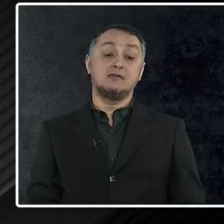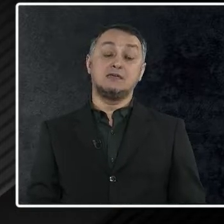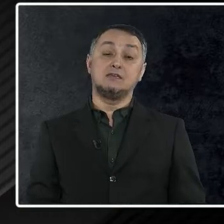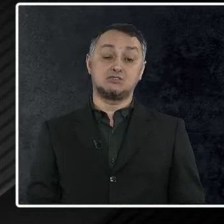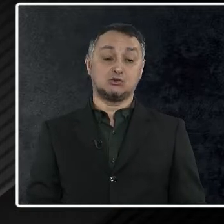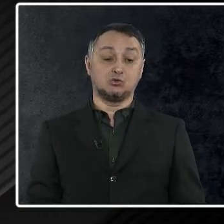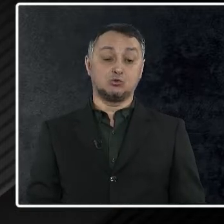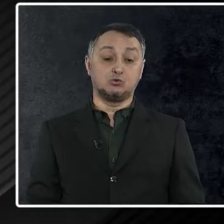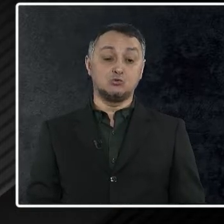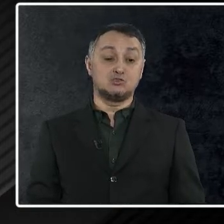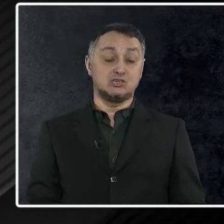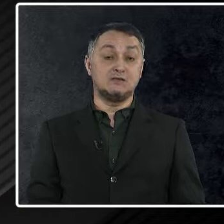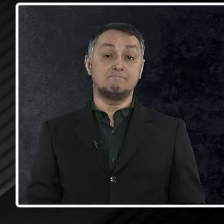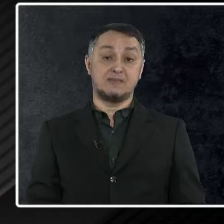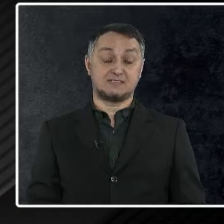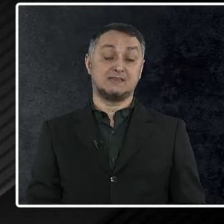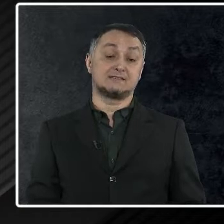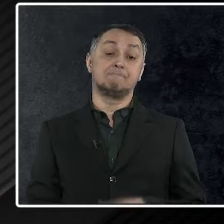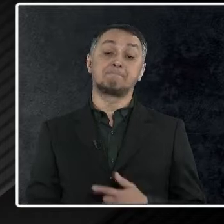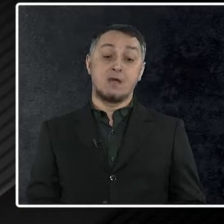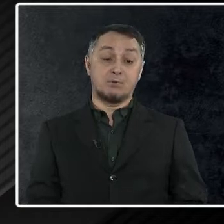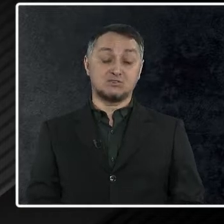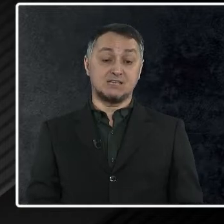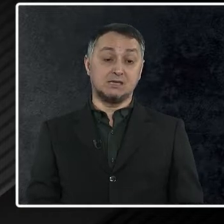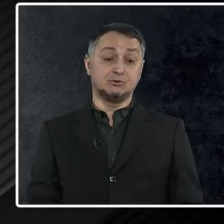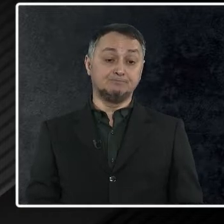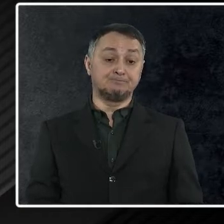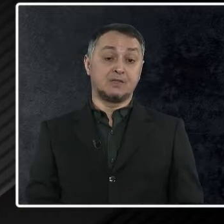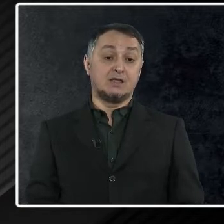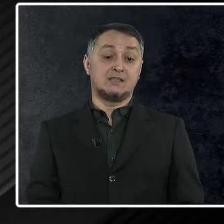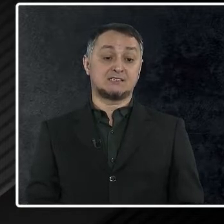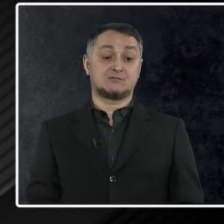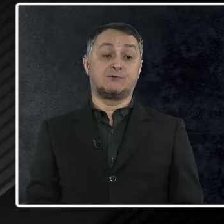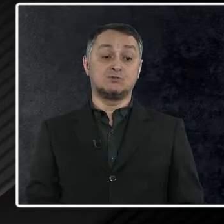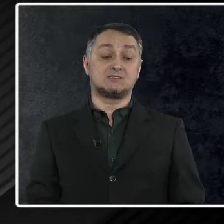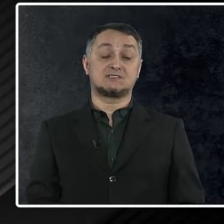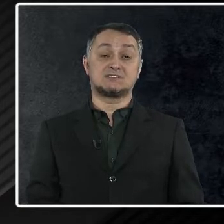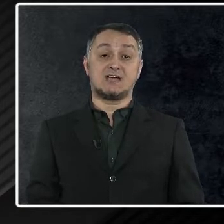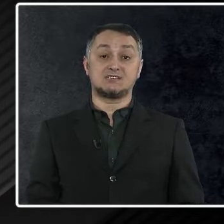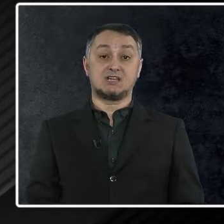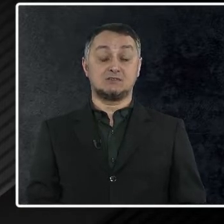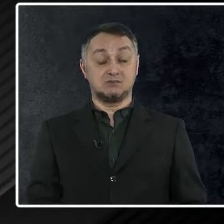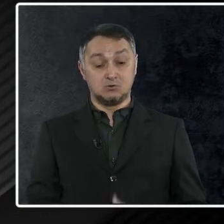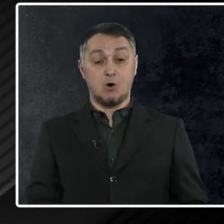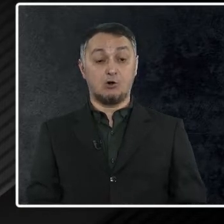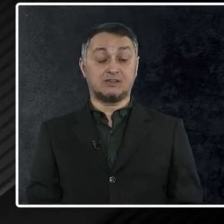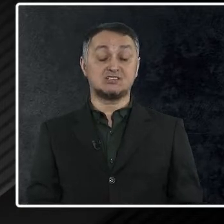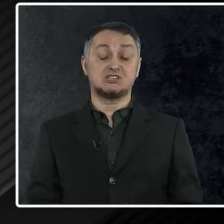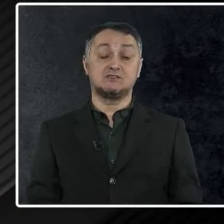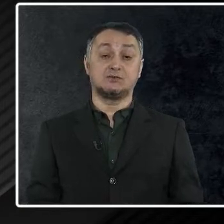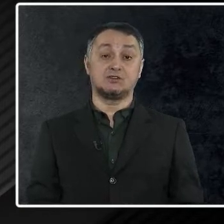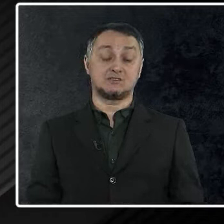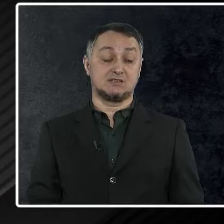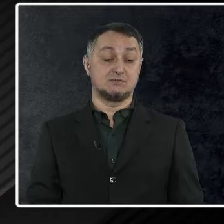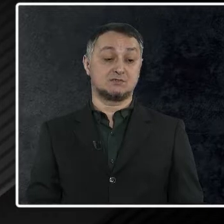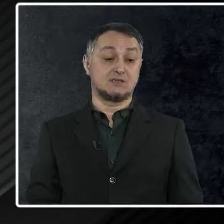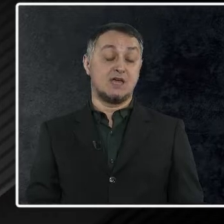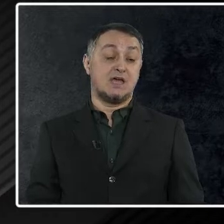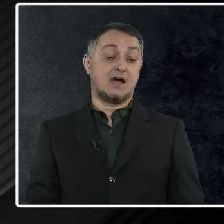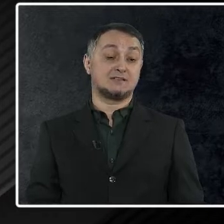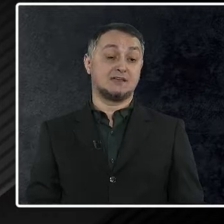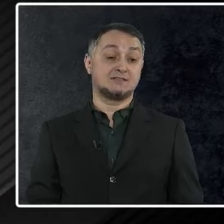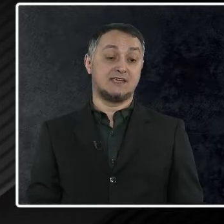e instituto de pesquisa. Prosseguindo, nas fontes, no rol taxativo que nós